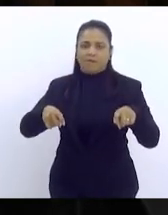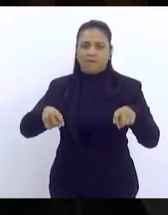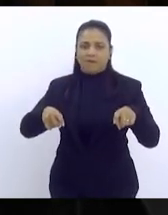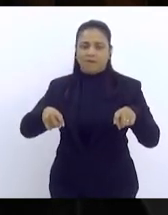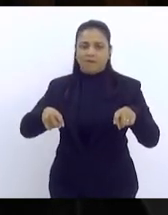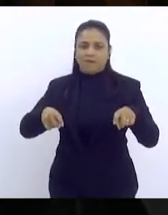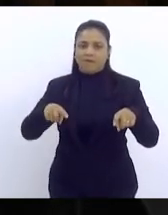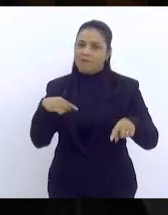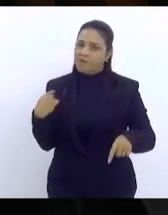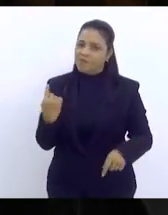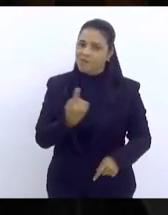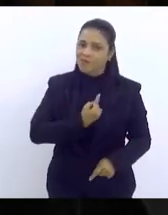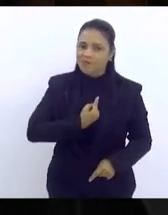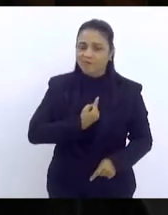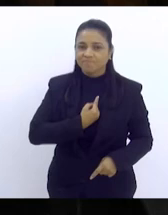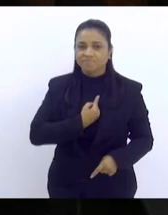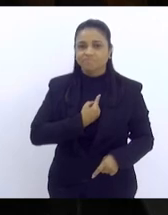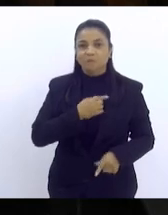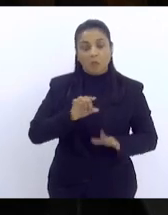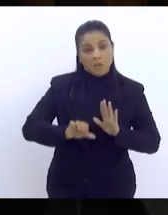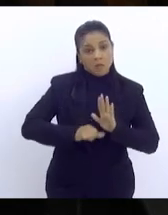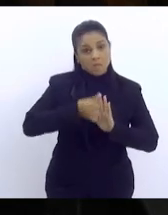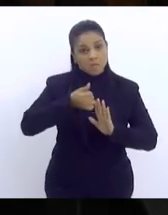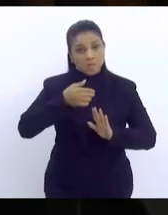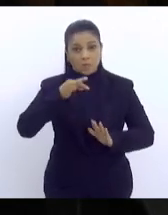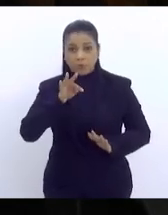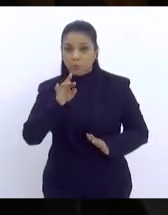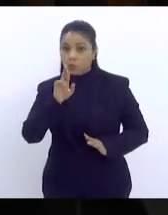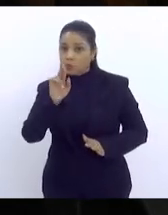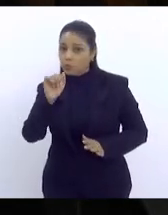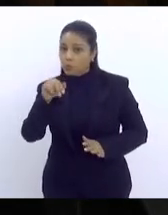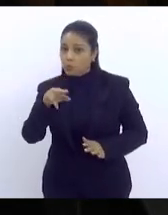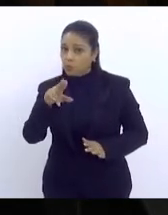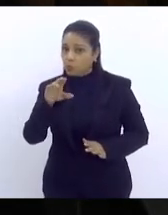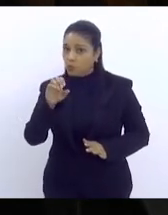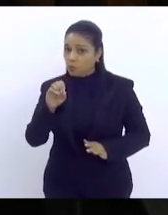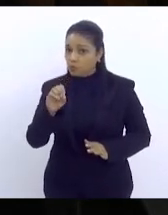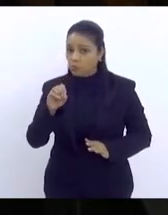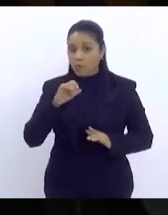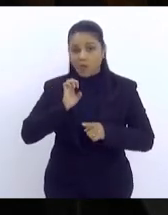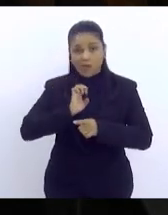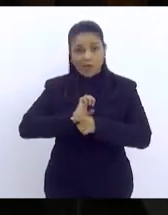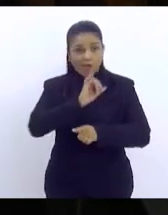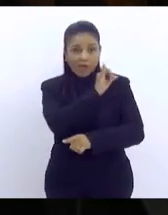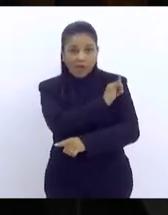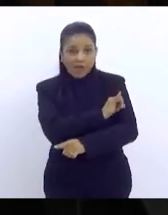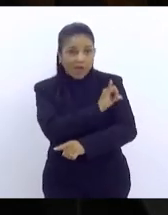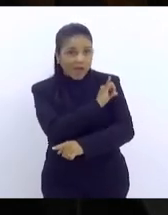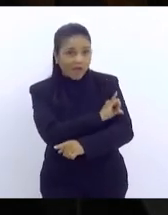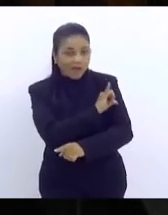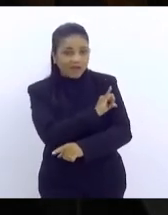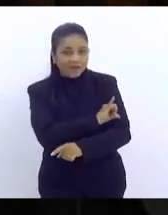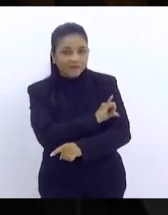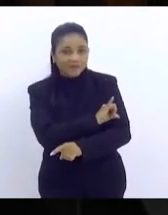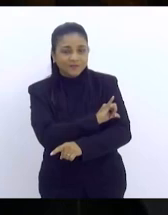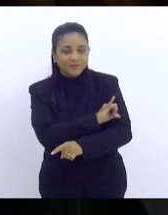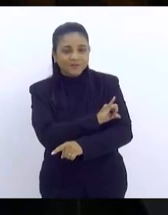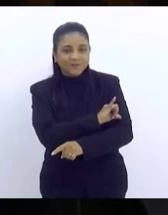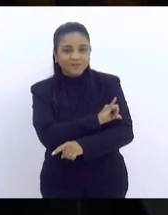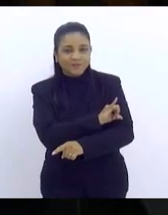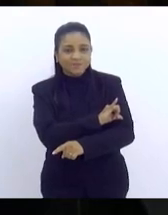temos elencado em primeiro turno que o Estado do Rio de Janeiro vem